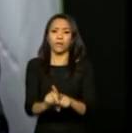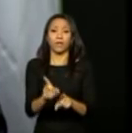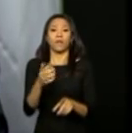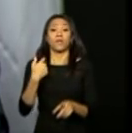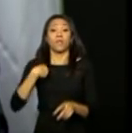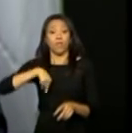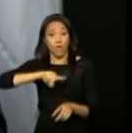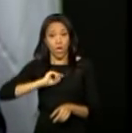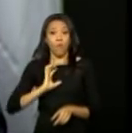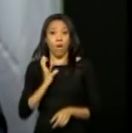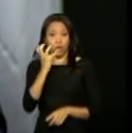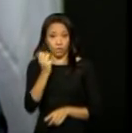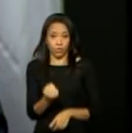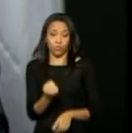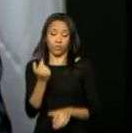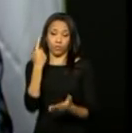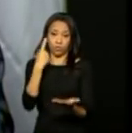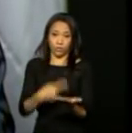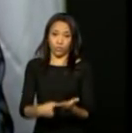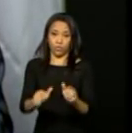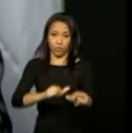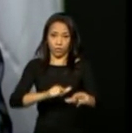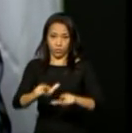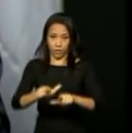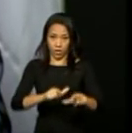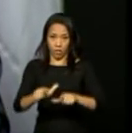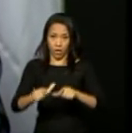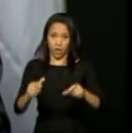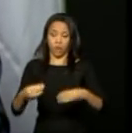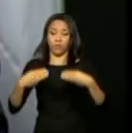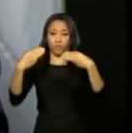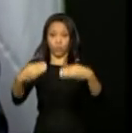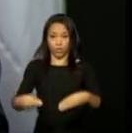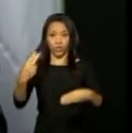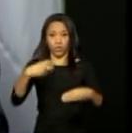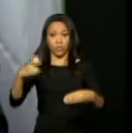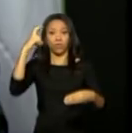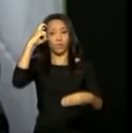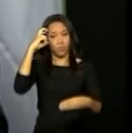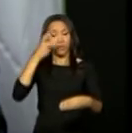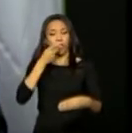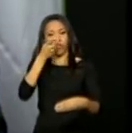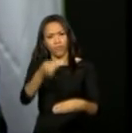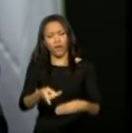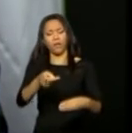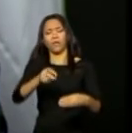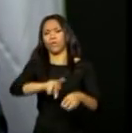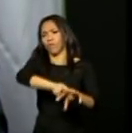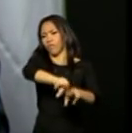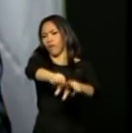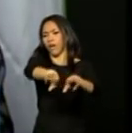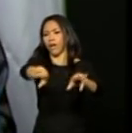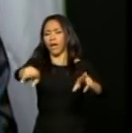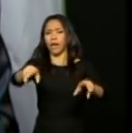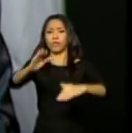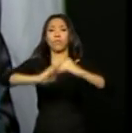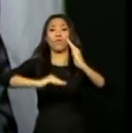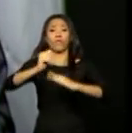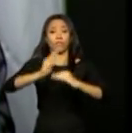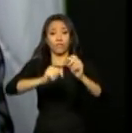Reassumindo como ministro da Cultura do Brasil, reafirmo nosso compromisso com dezenas de milhares de